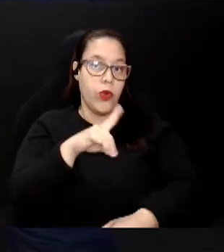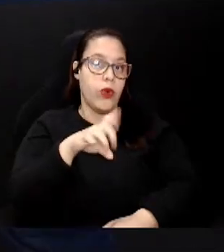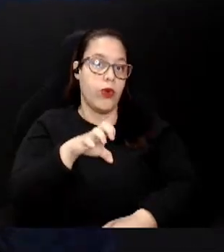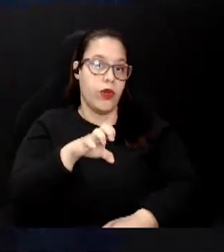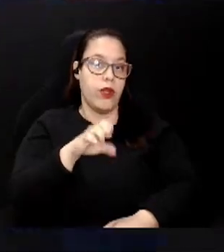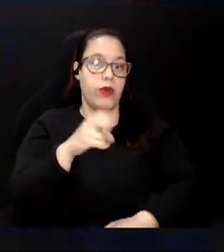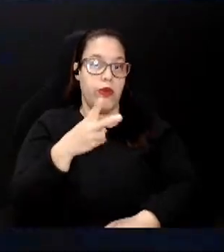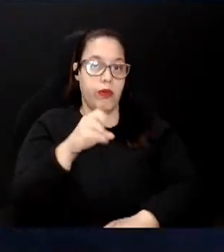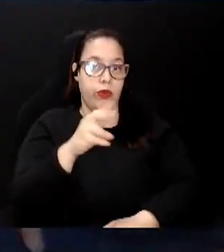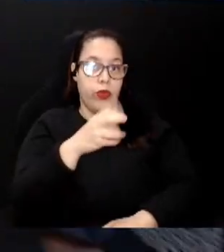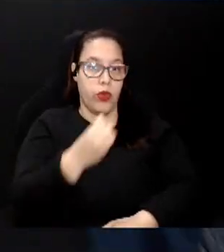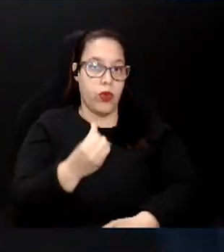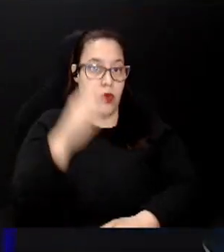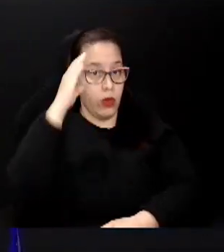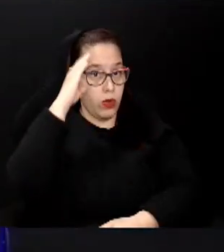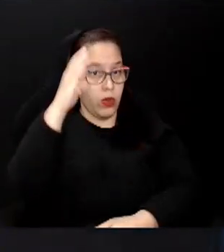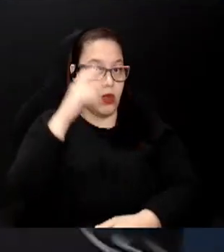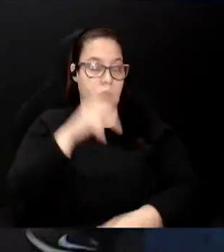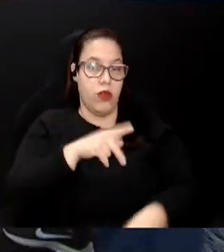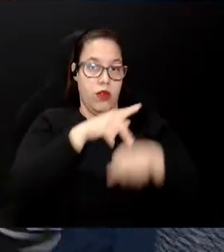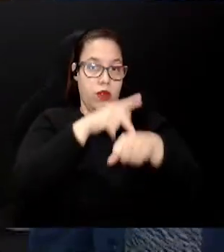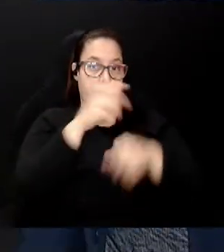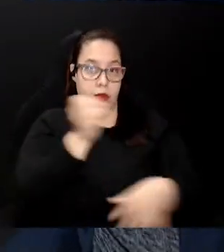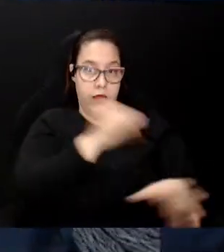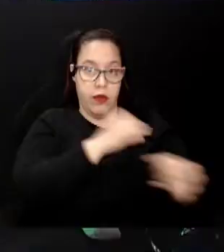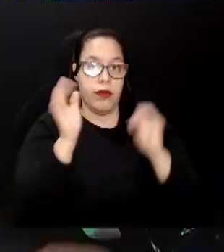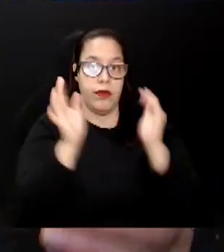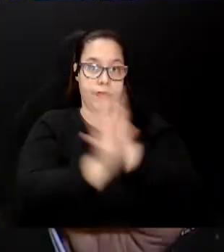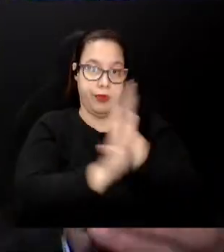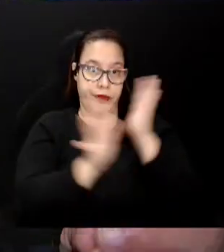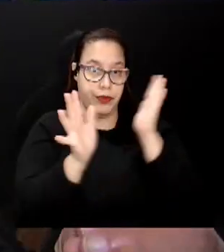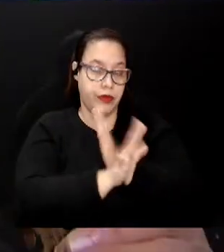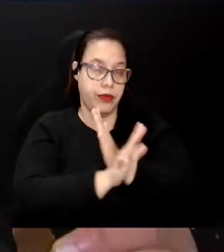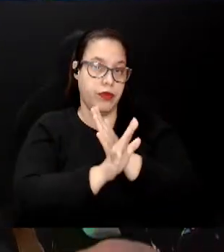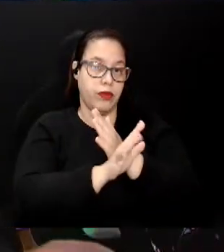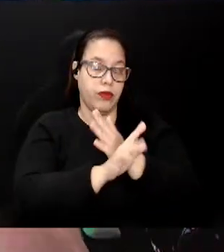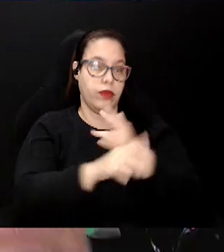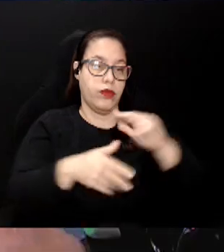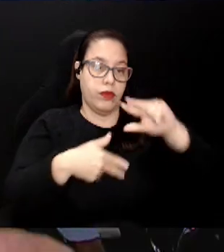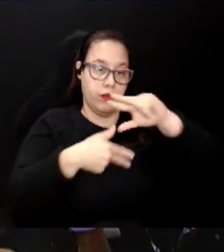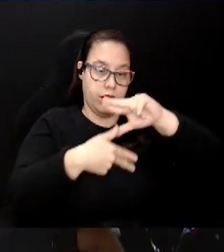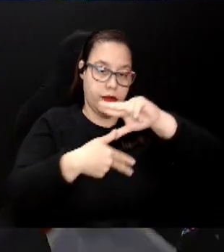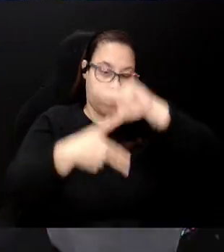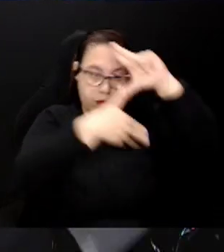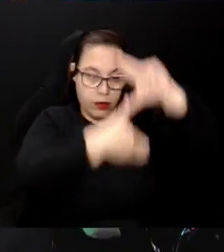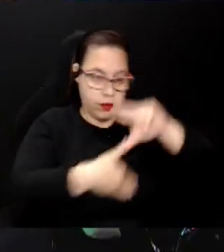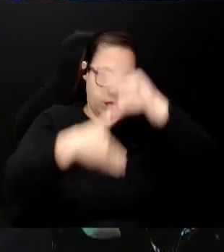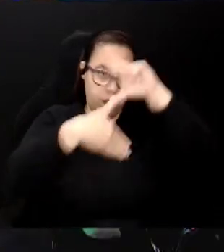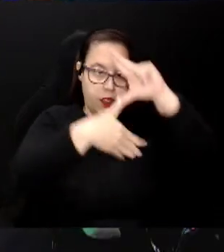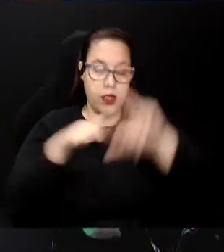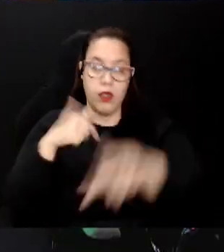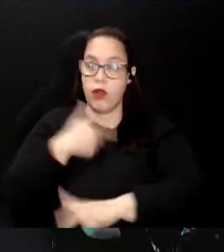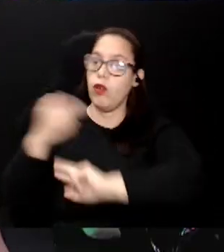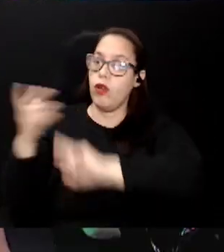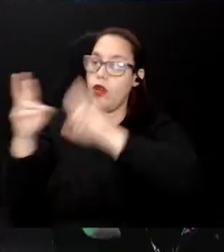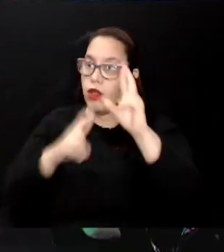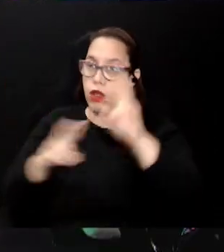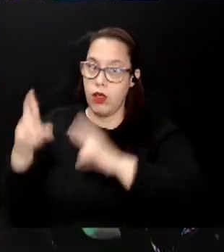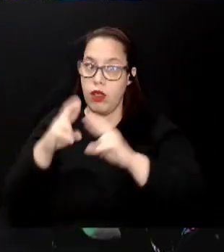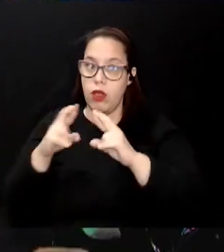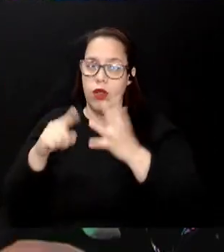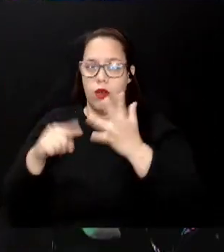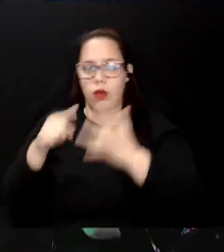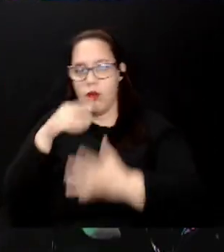principais premiações de inovação urbana da América Latina. A nossa auditoria tinha identificado os pontos falhos